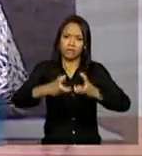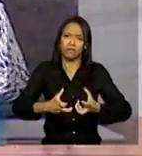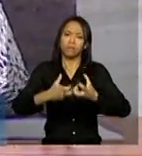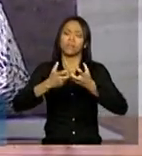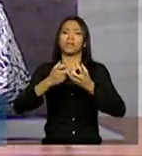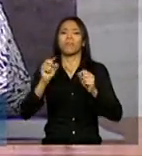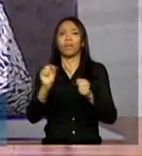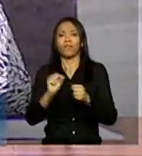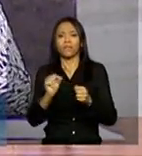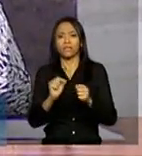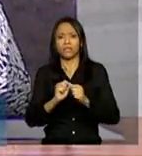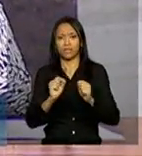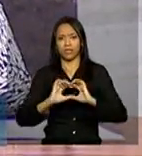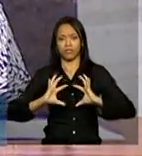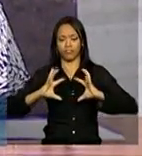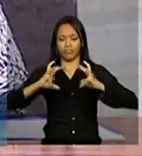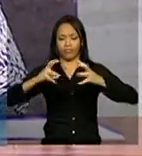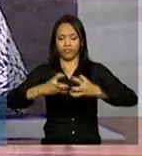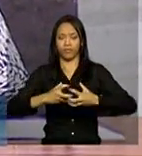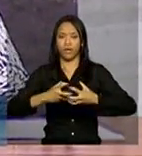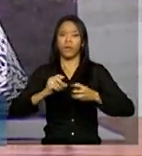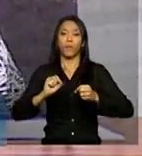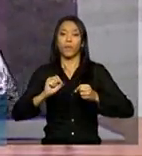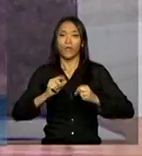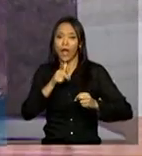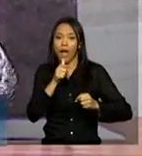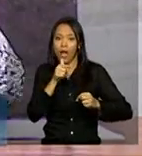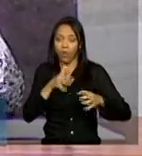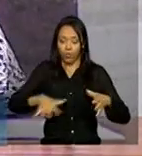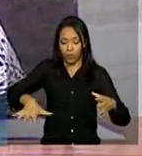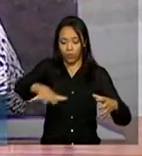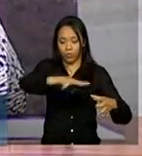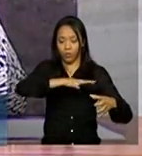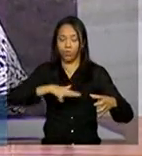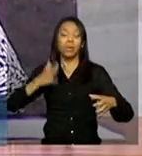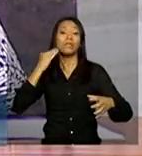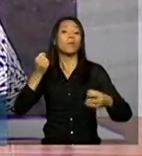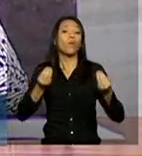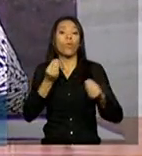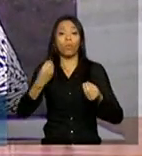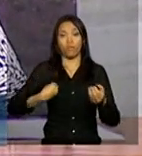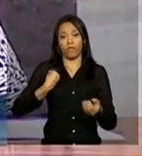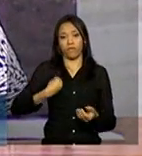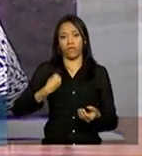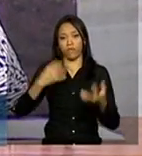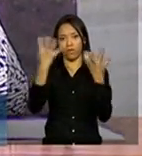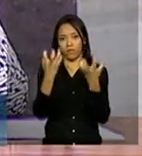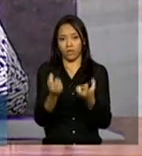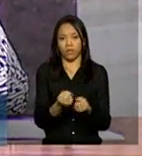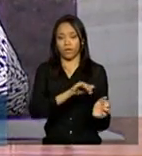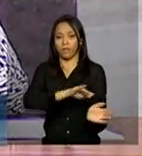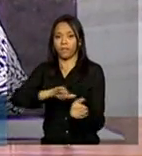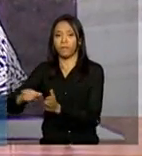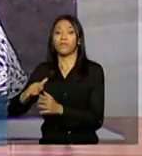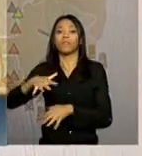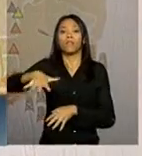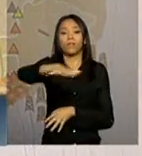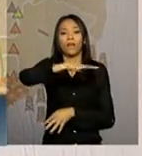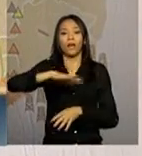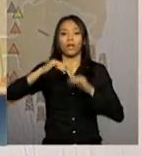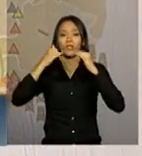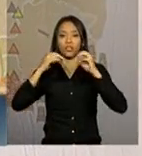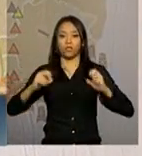pequenas barragens e outras pequenas obras para a convivência com a seca. No eixo de energia,